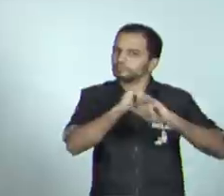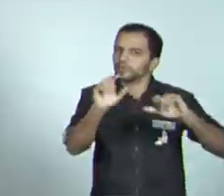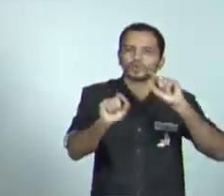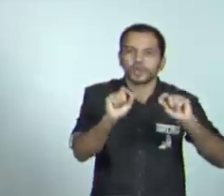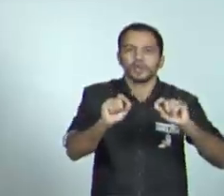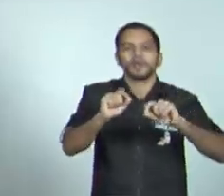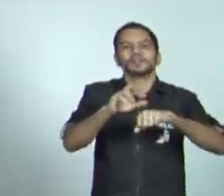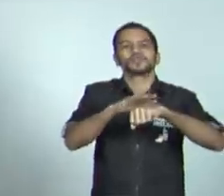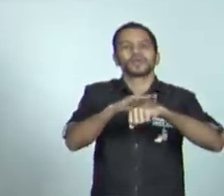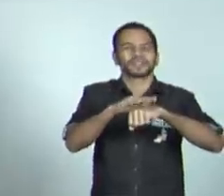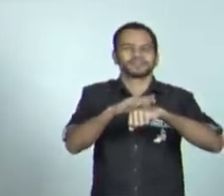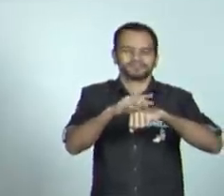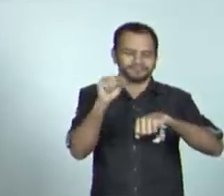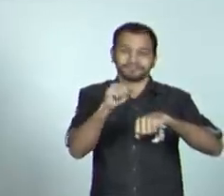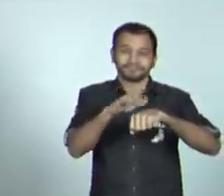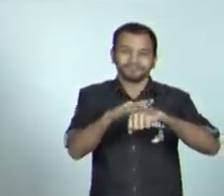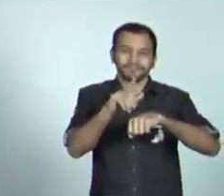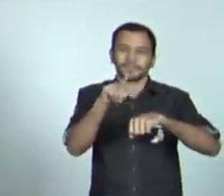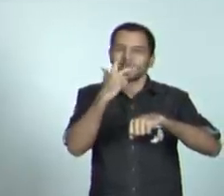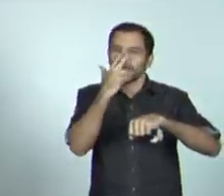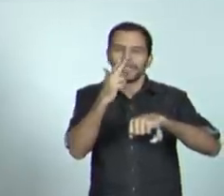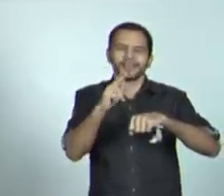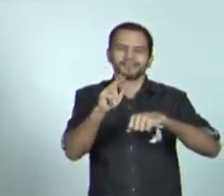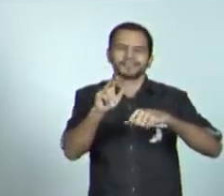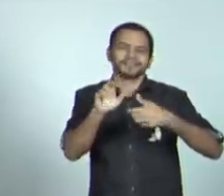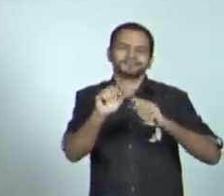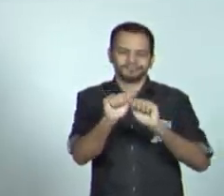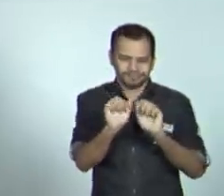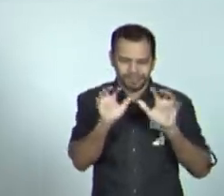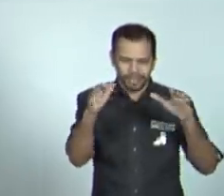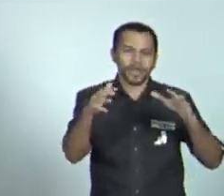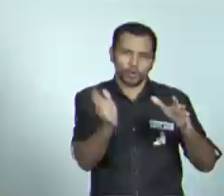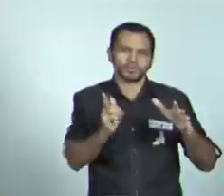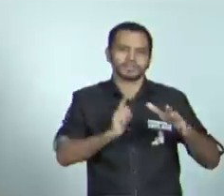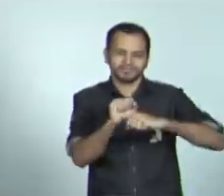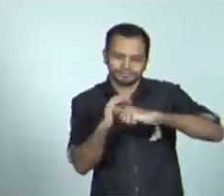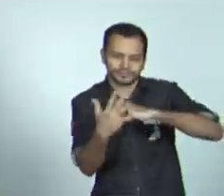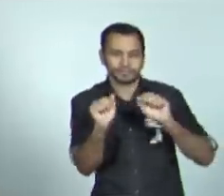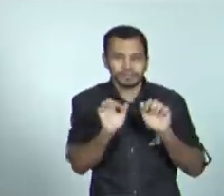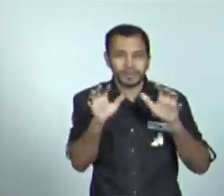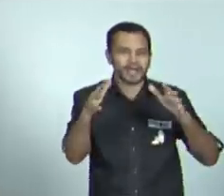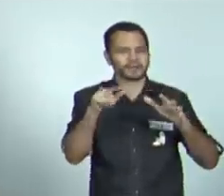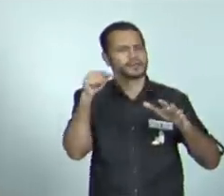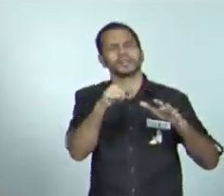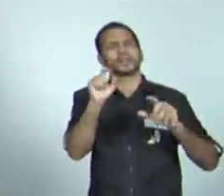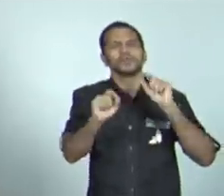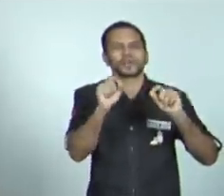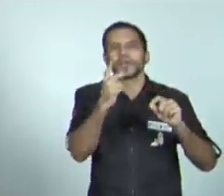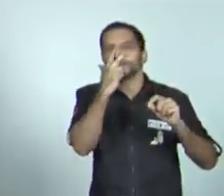doença e nós vivemos uma ameaça de pandemia e essa pandemia faz com que